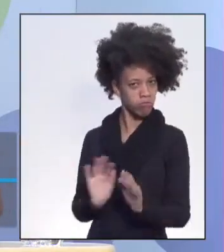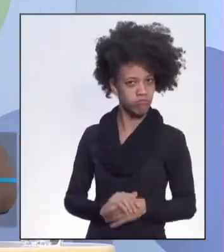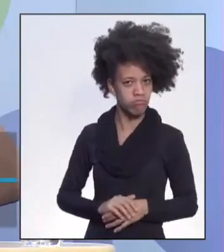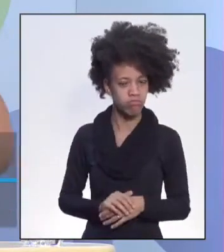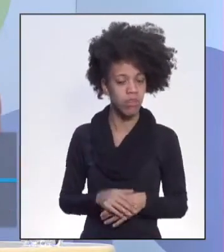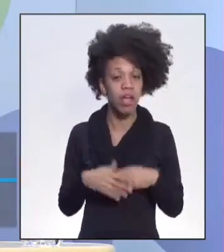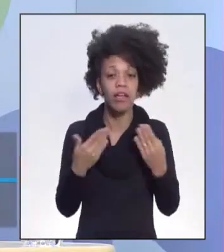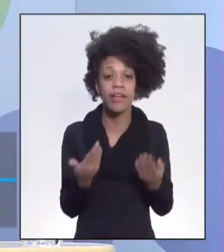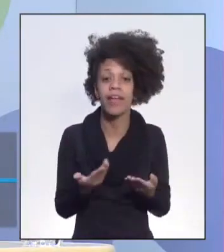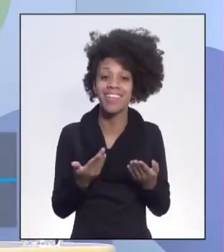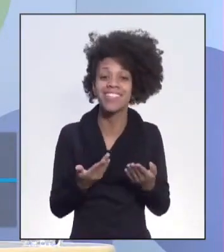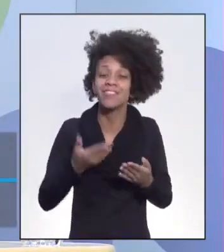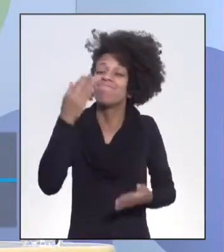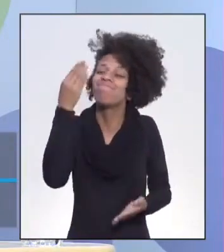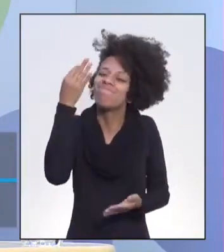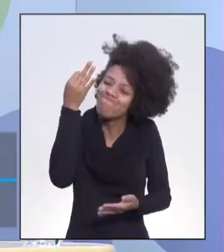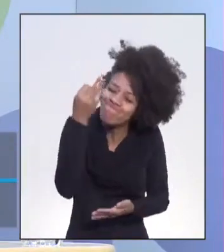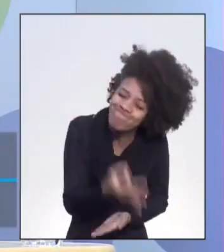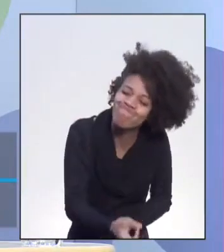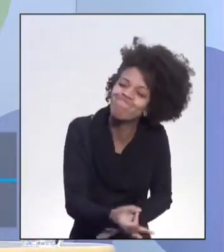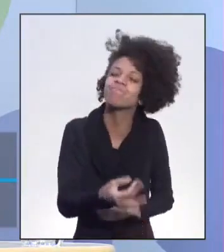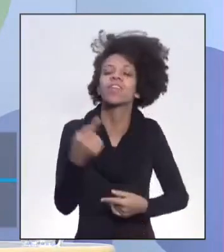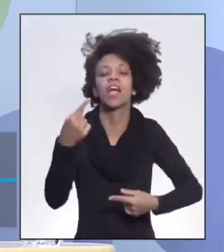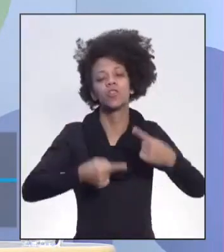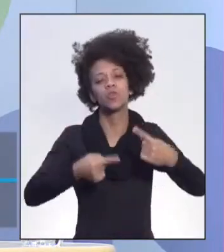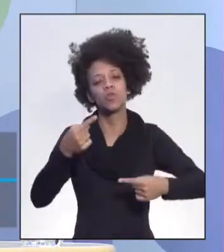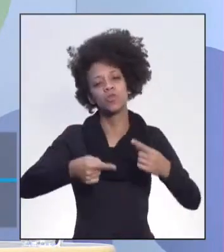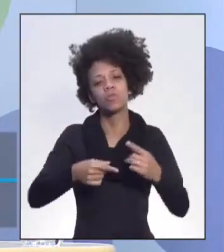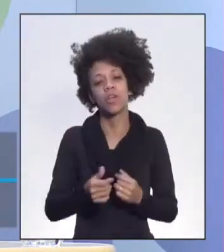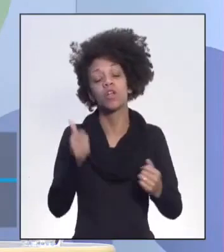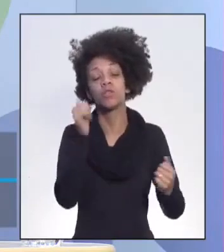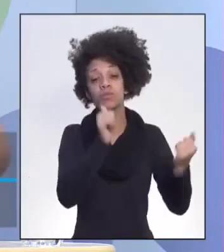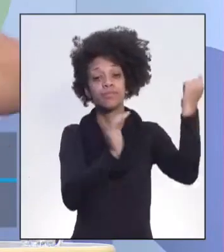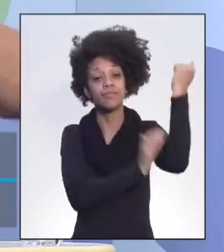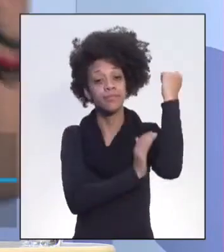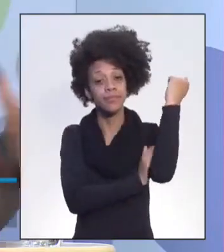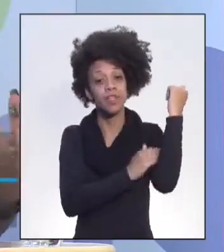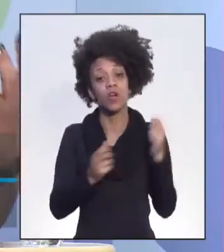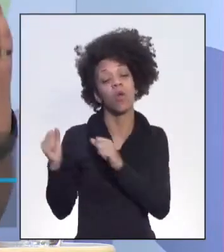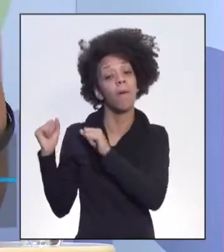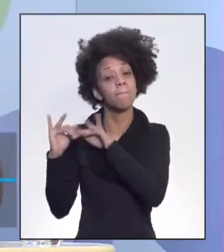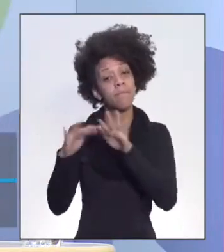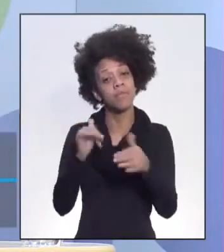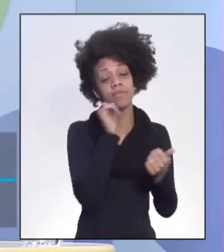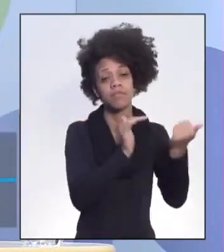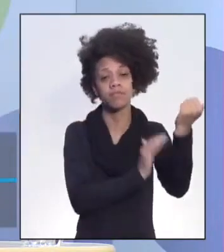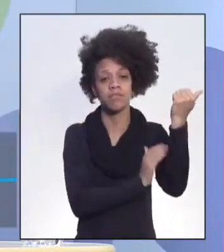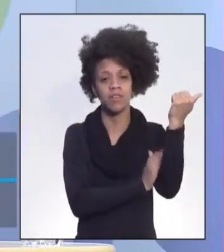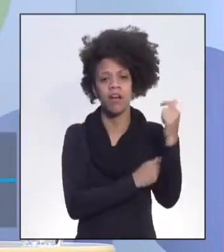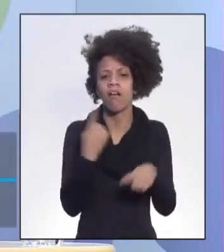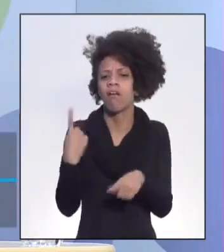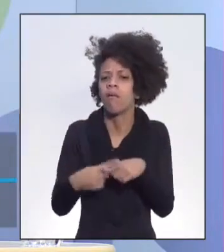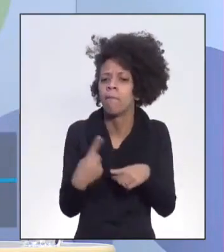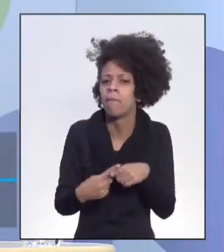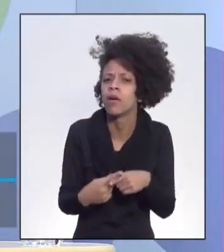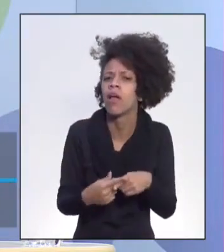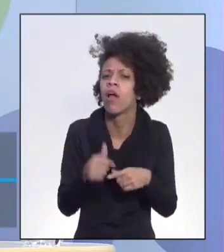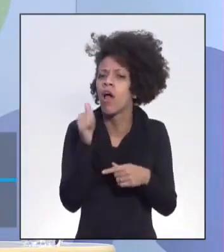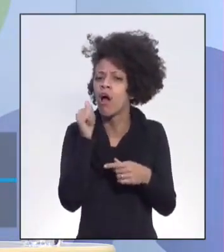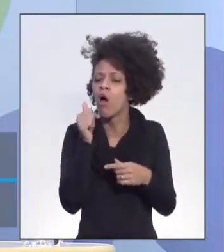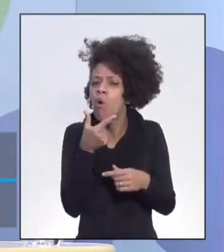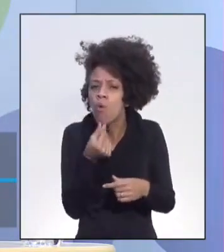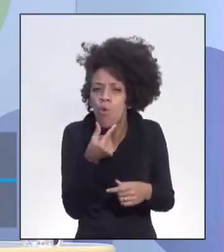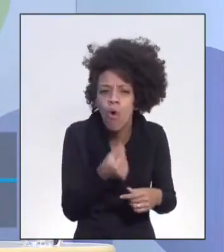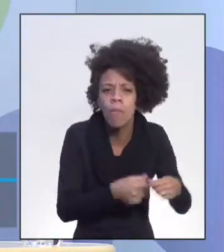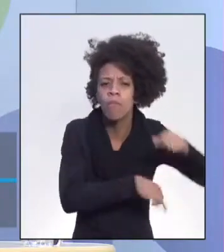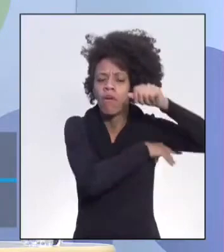aí a gente entra exatamente no que a gente está falando sobre feminismo, né? Sobre o movimento feminista. Por que o homem tem direito de usar o